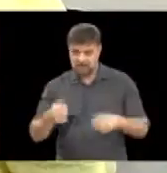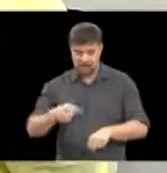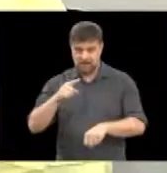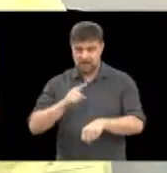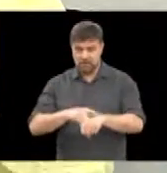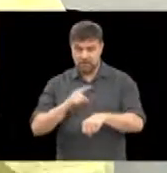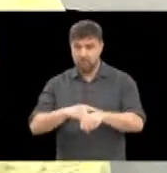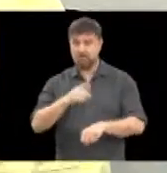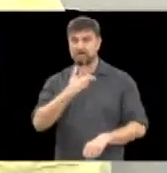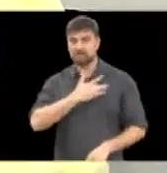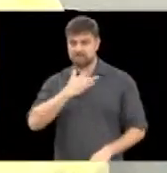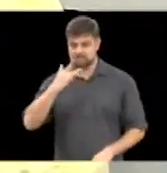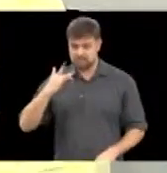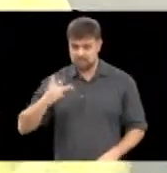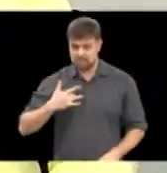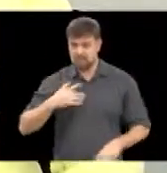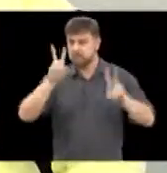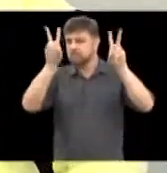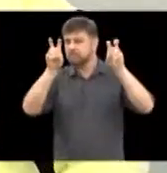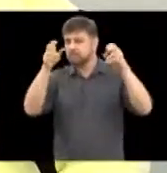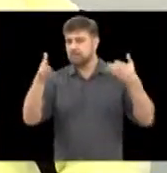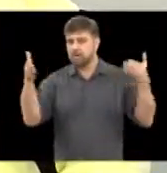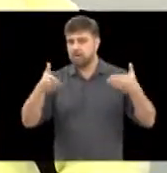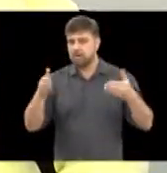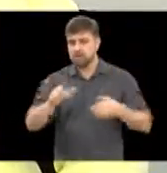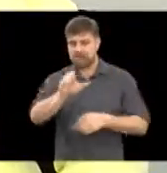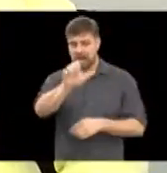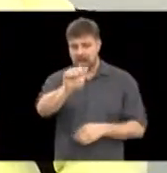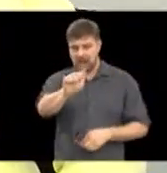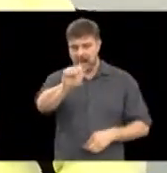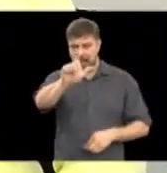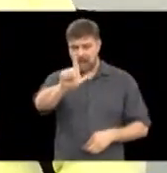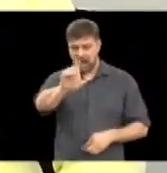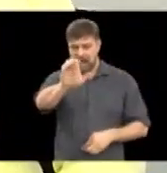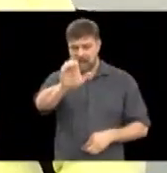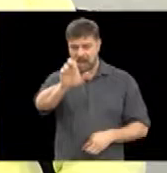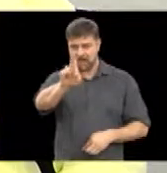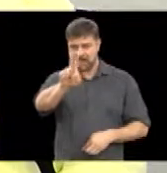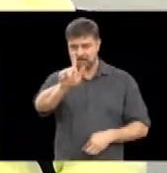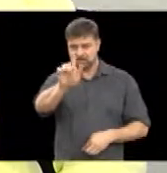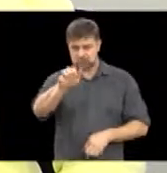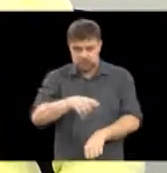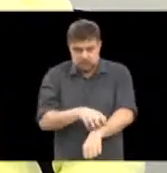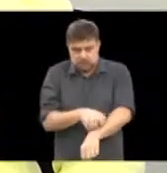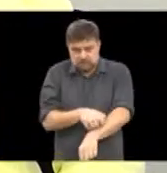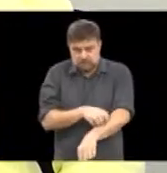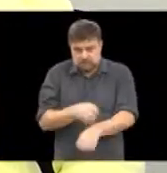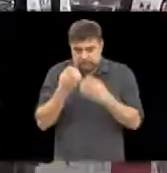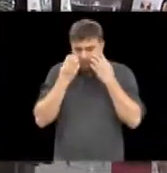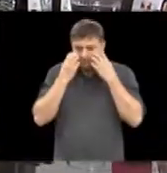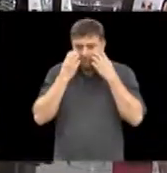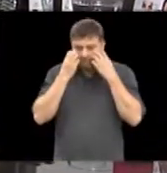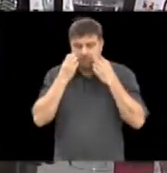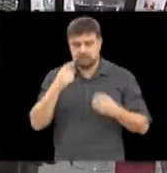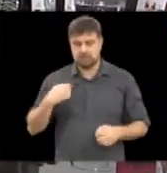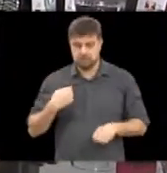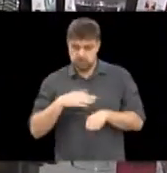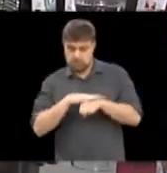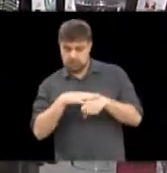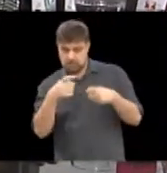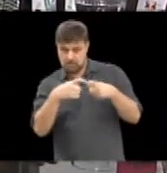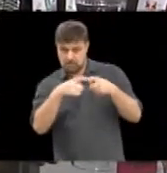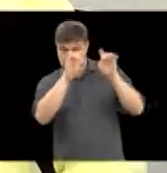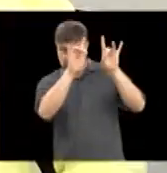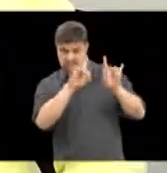Olá, este é mais um Momento Saúde. O assunto de hoje é alergia. Para falar sobre isso, nós procuramos a especialista